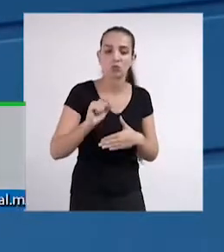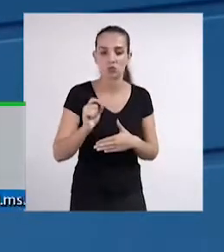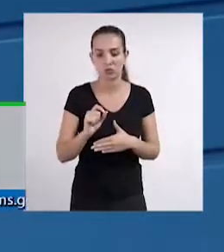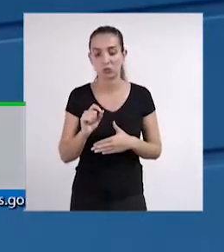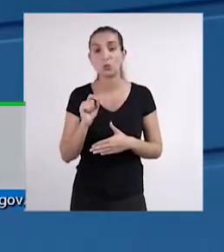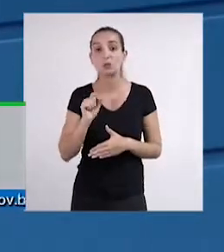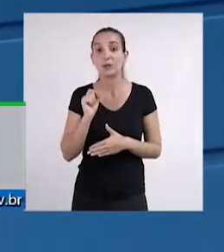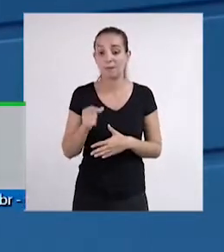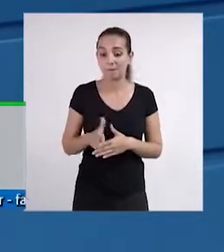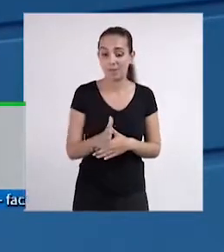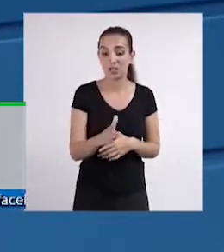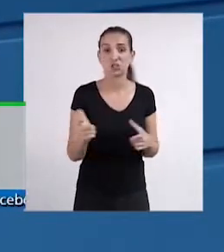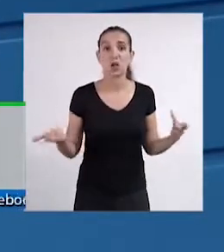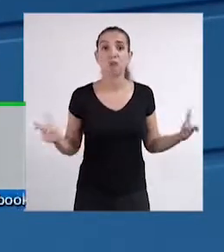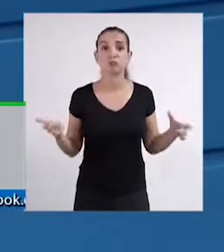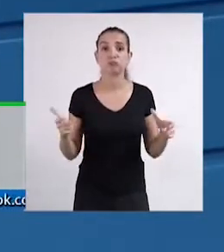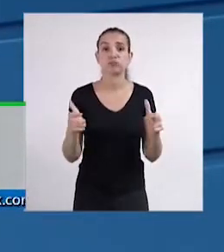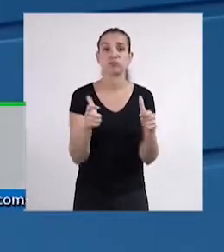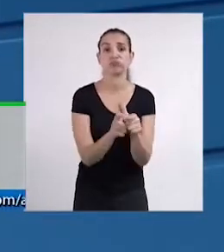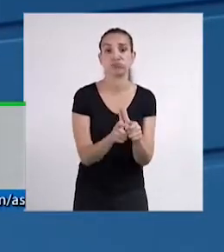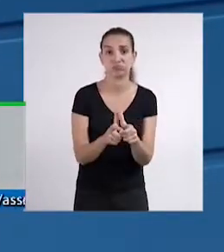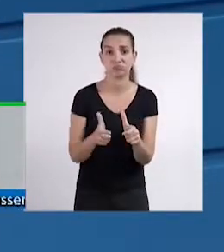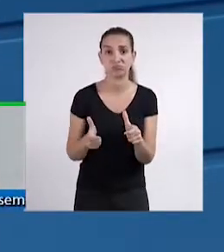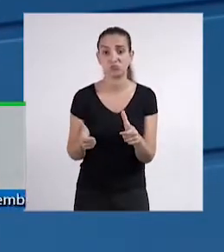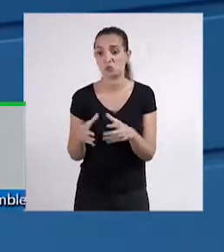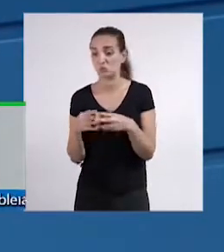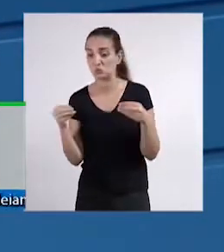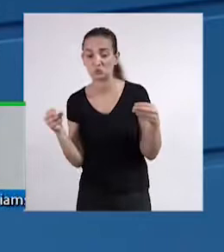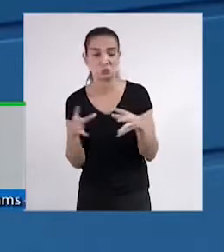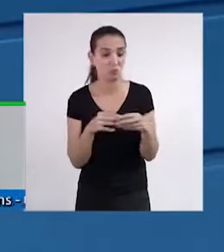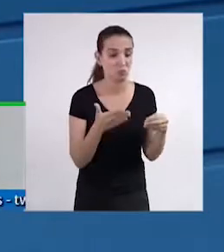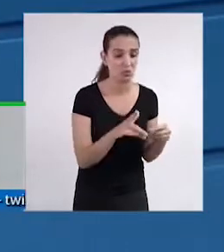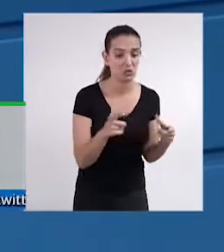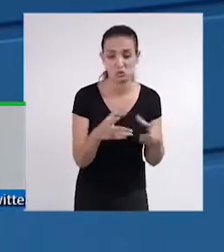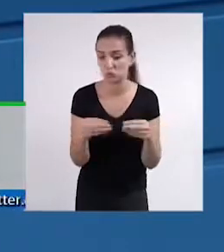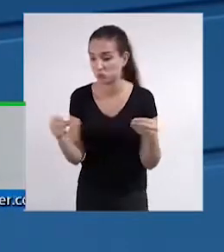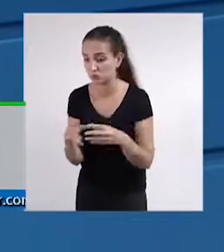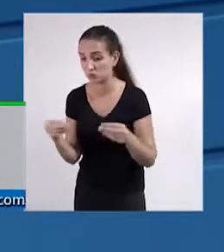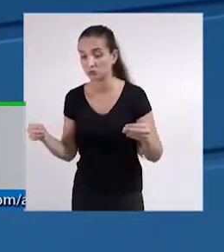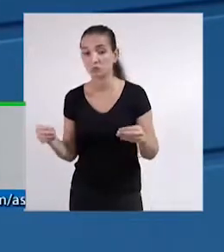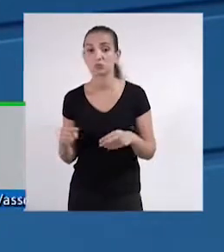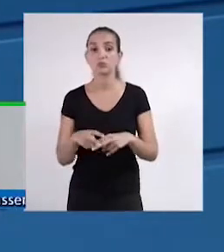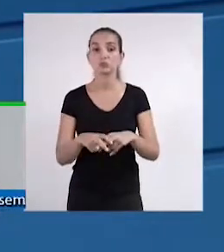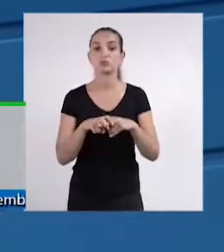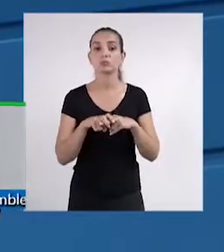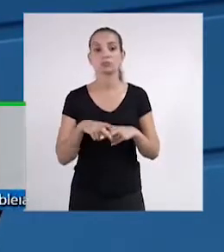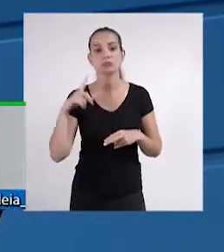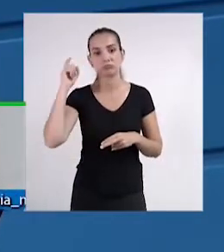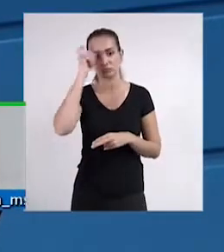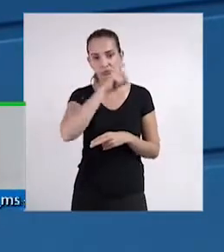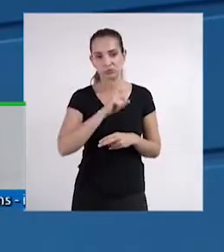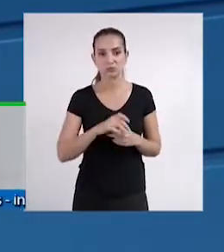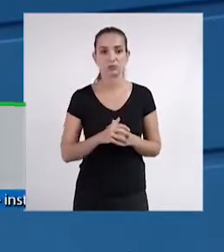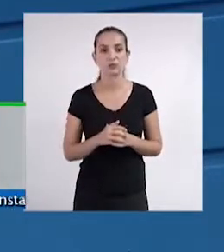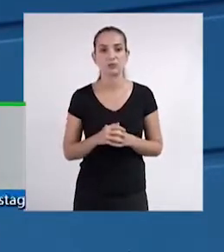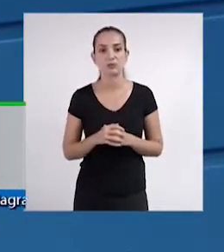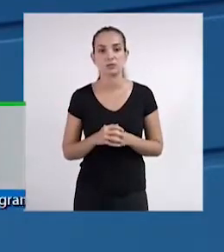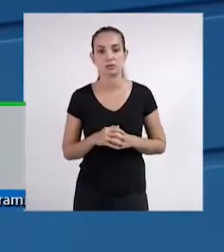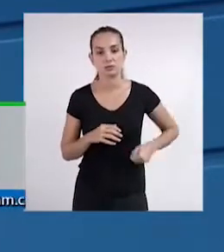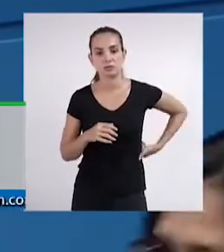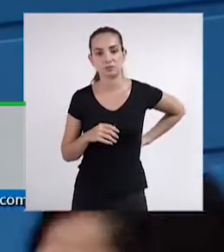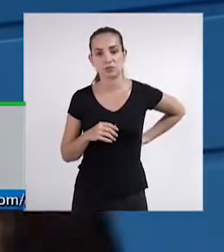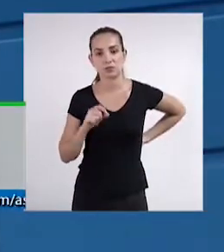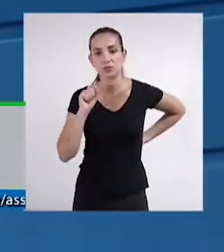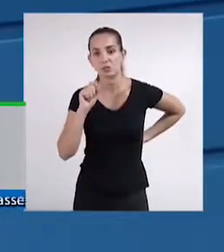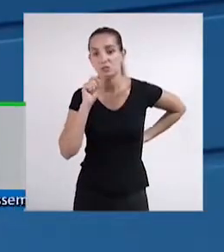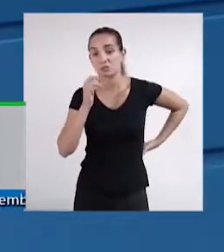ficou 20 anos sem interesse de nenhum pescador. E aí repovoou os rios. Tanto